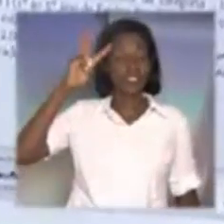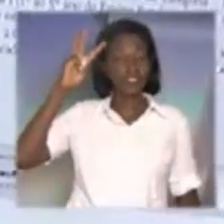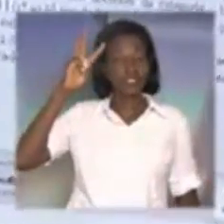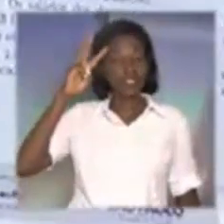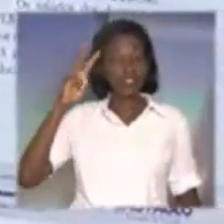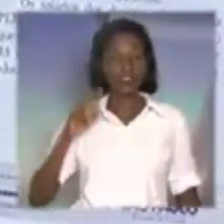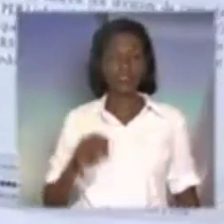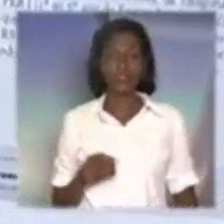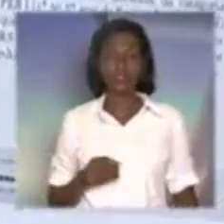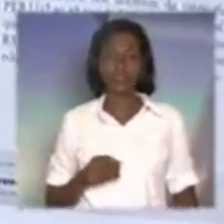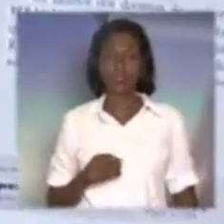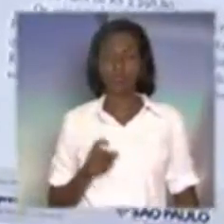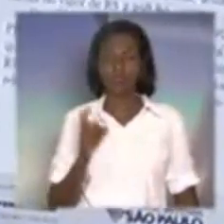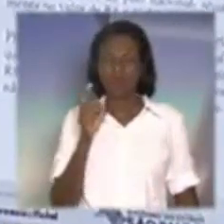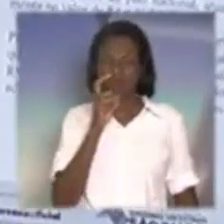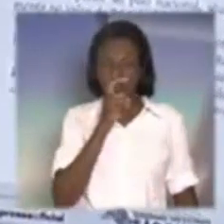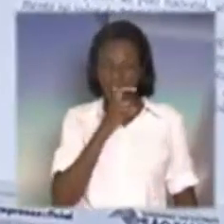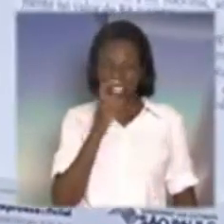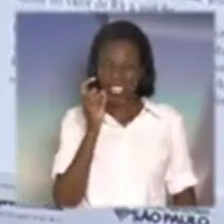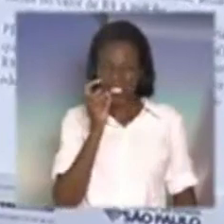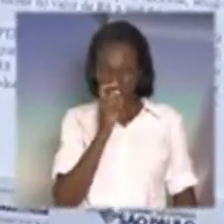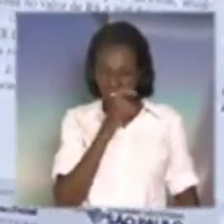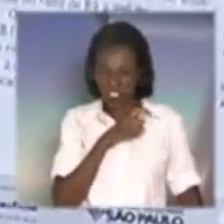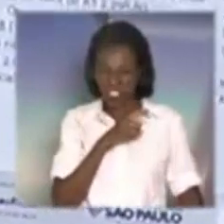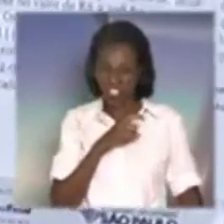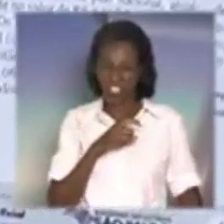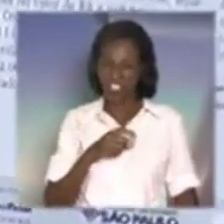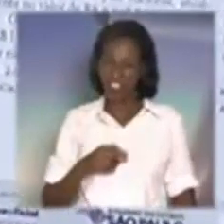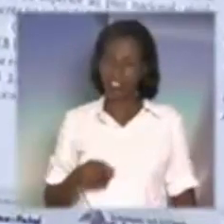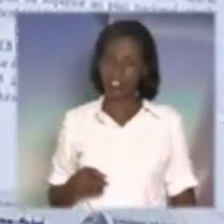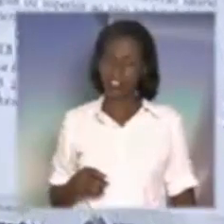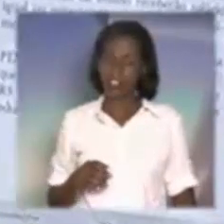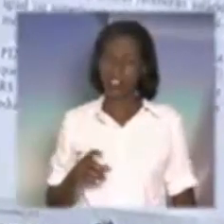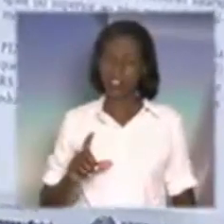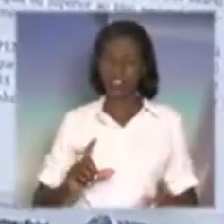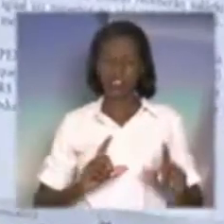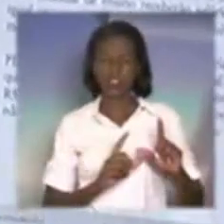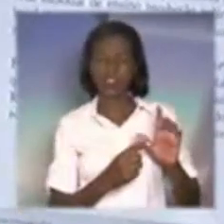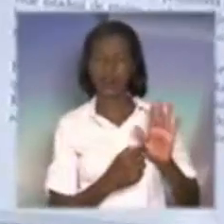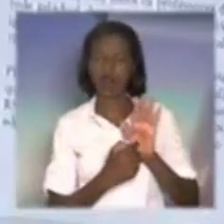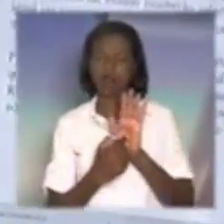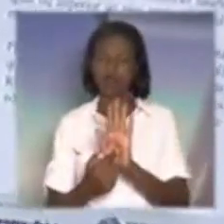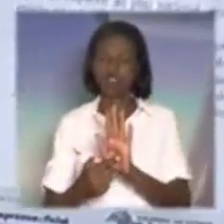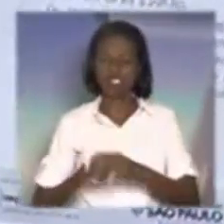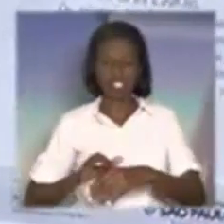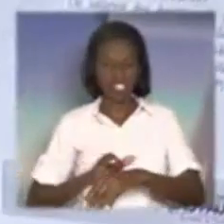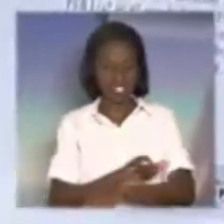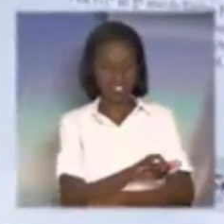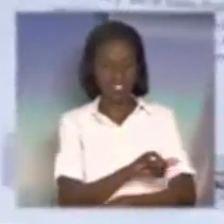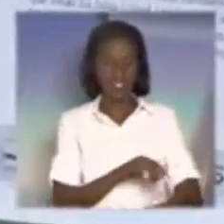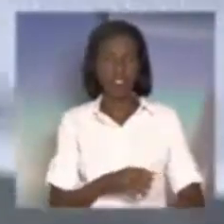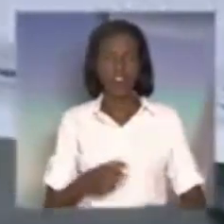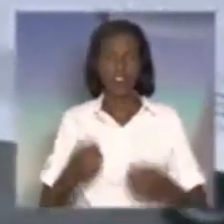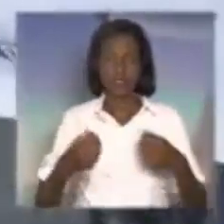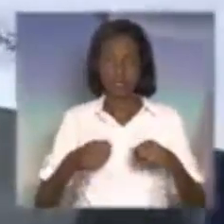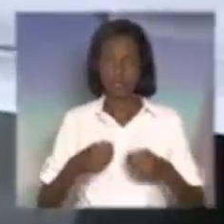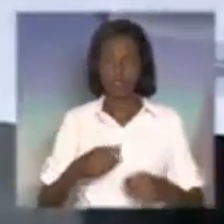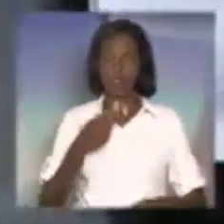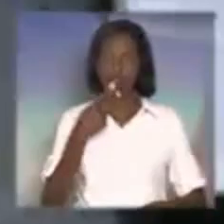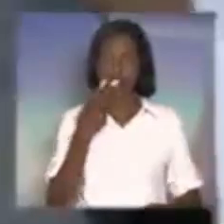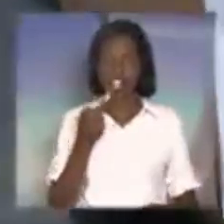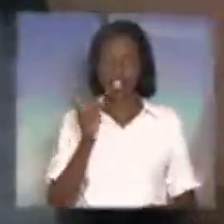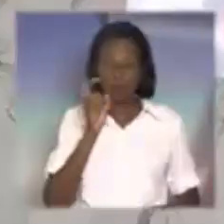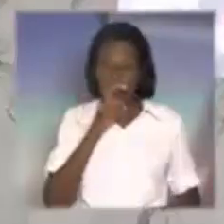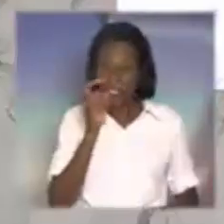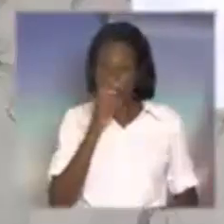digo que é mentira propaganda enganosa deputado Martins nós temos que denunciar isso exaustivamente porque não é